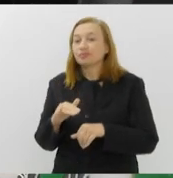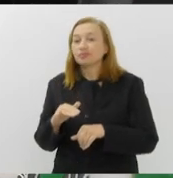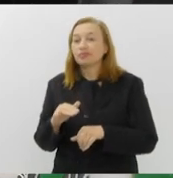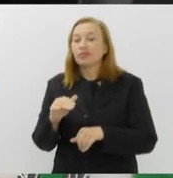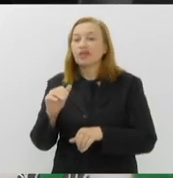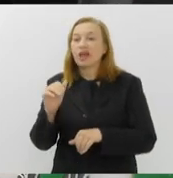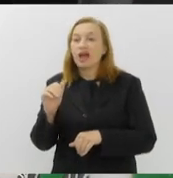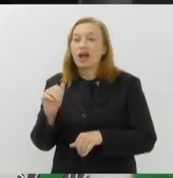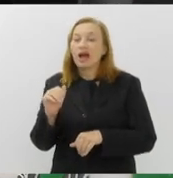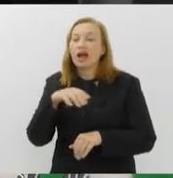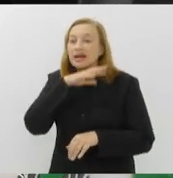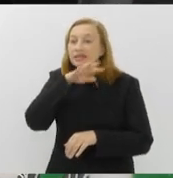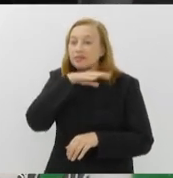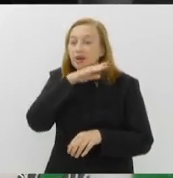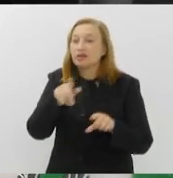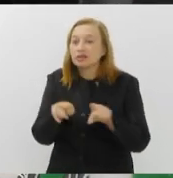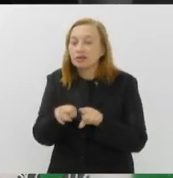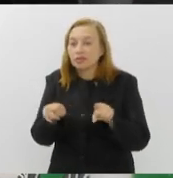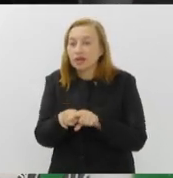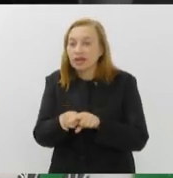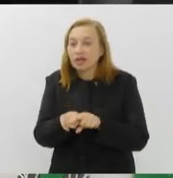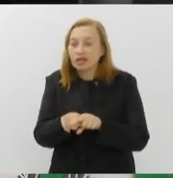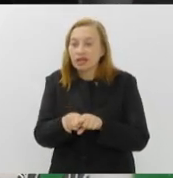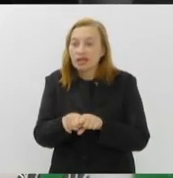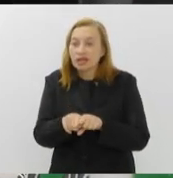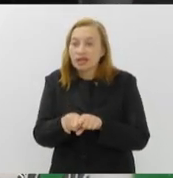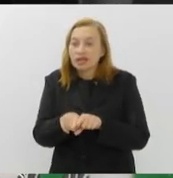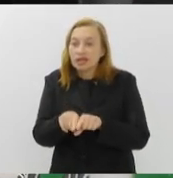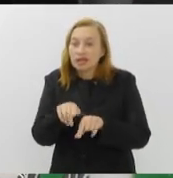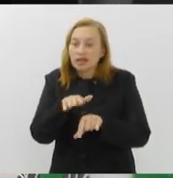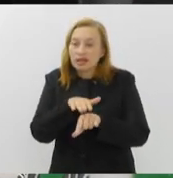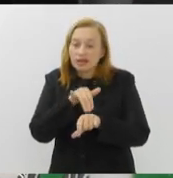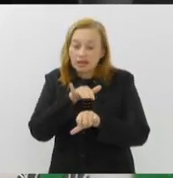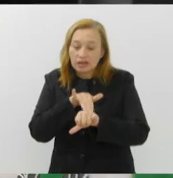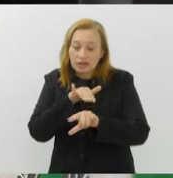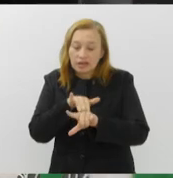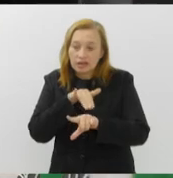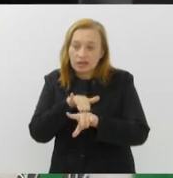vegetarianos, mas é um país que alimenta outros